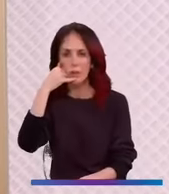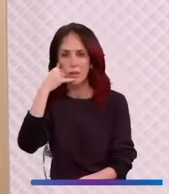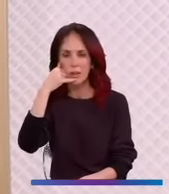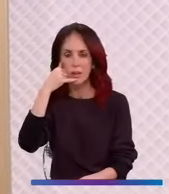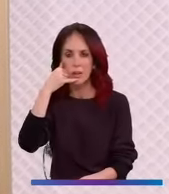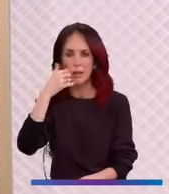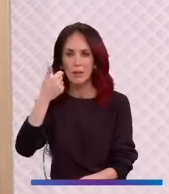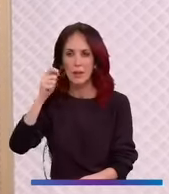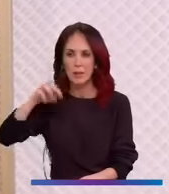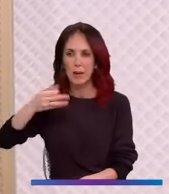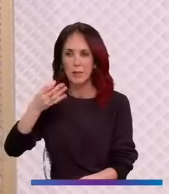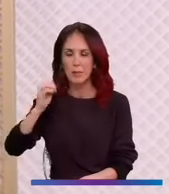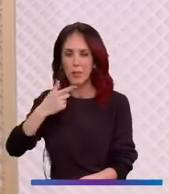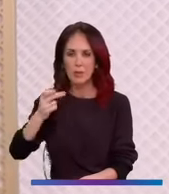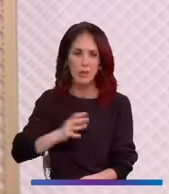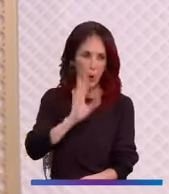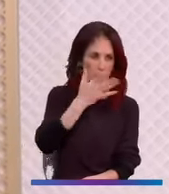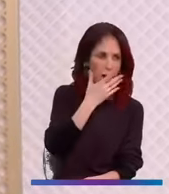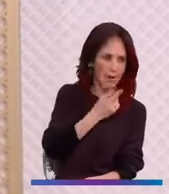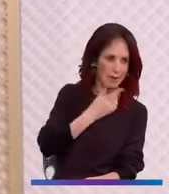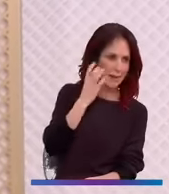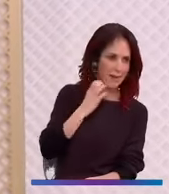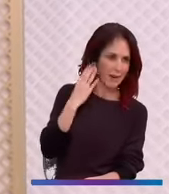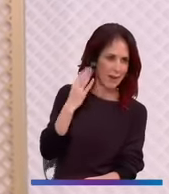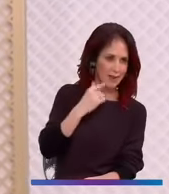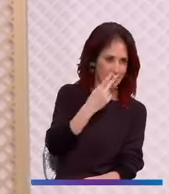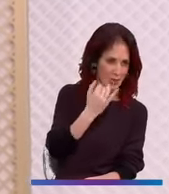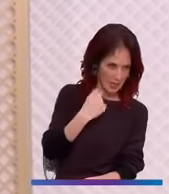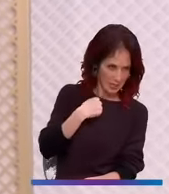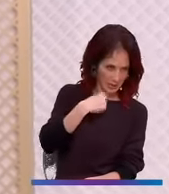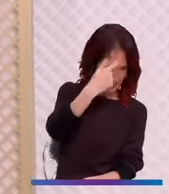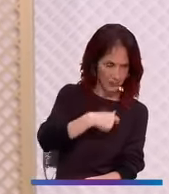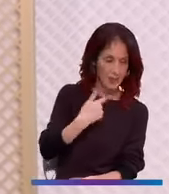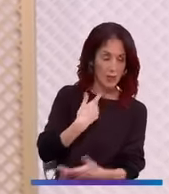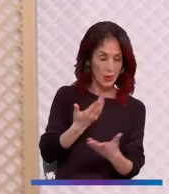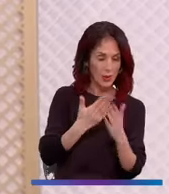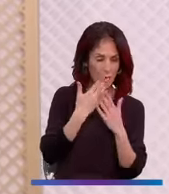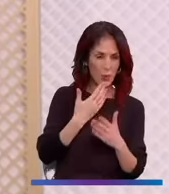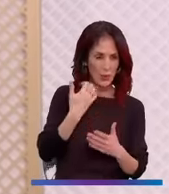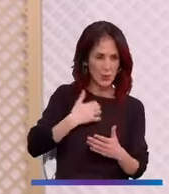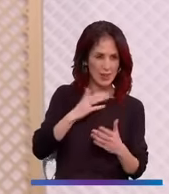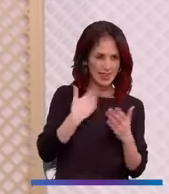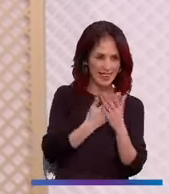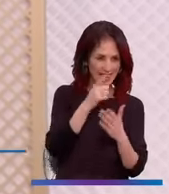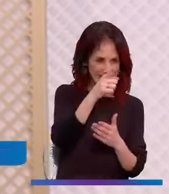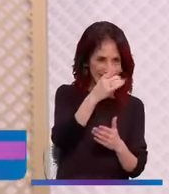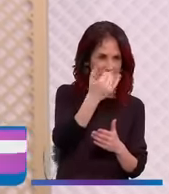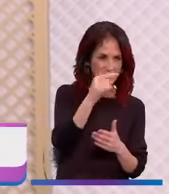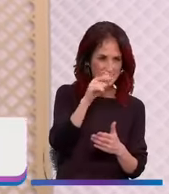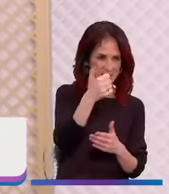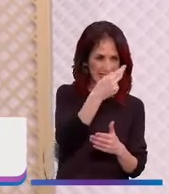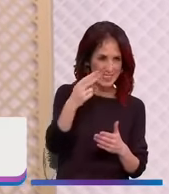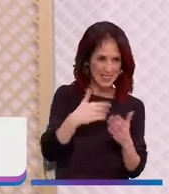da Bemposta. Minha querida, aqui é Cláudio Ramos, da TVI, e tenho a honra de lhe dar 12.500